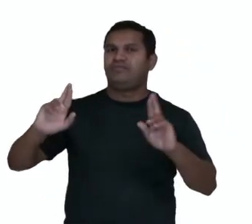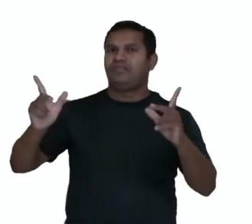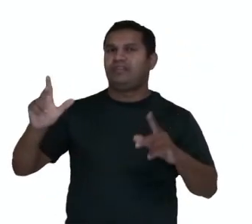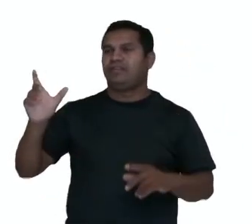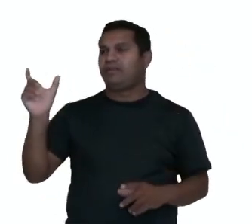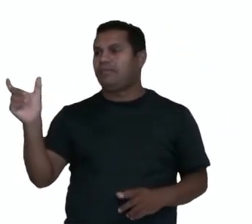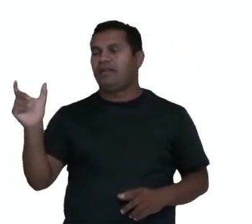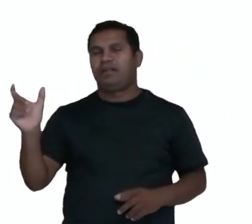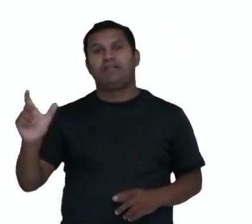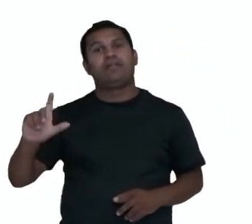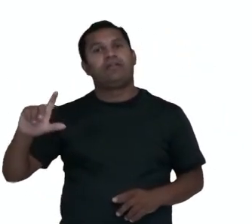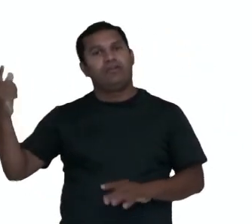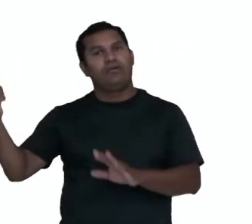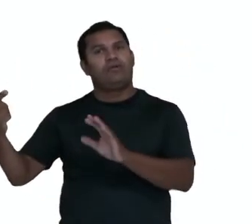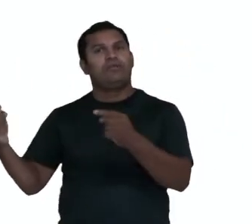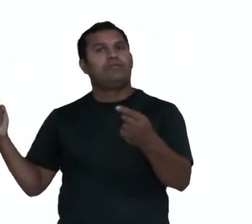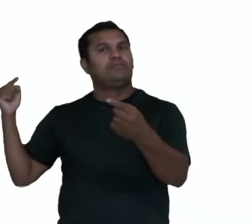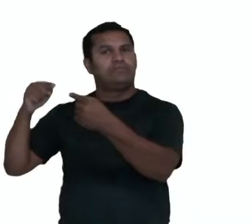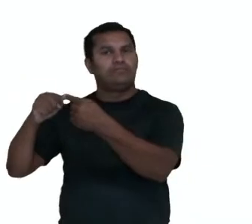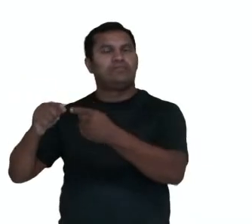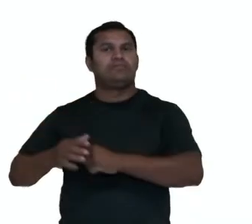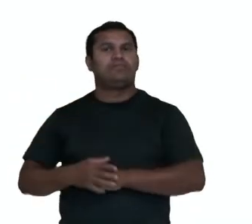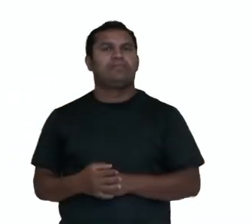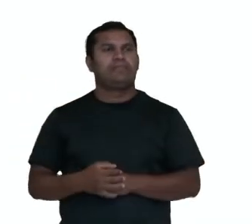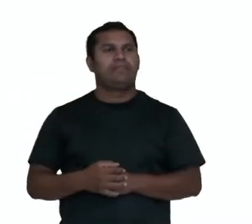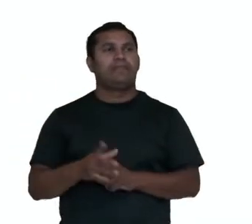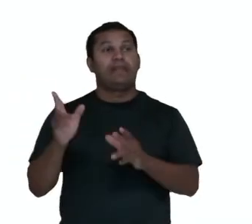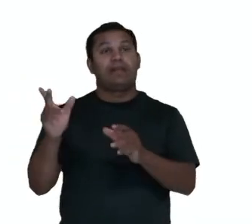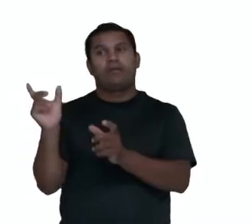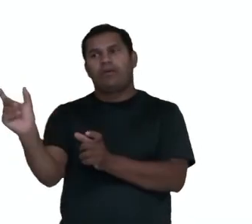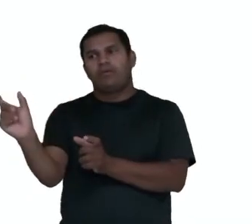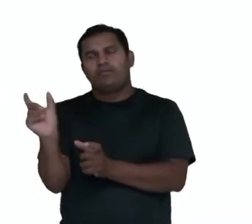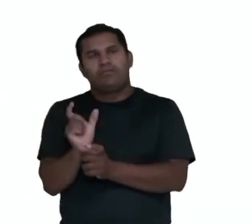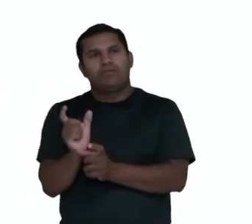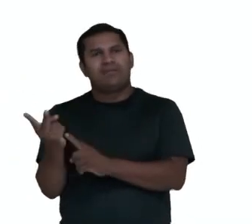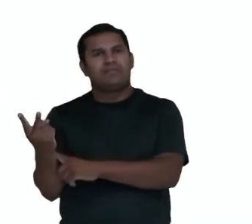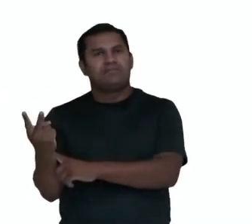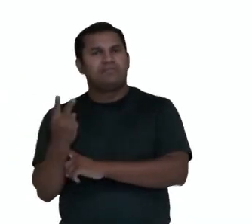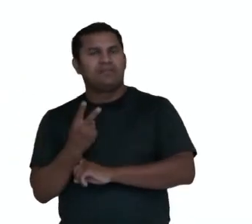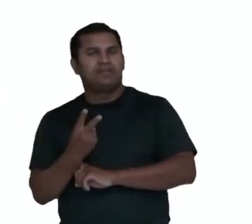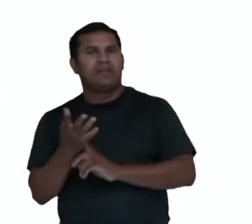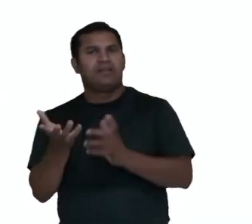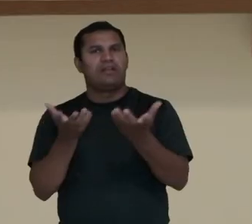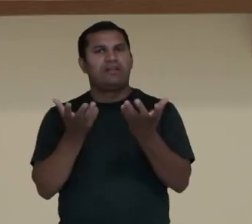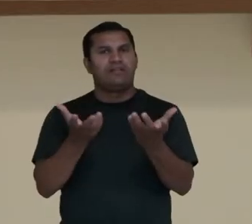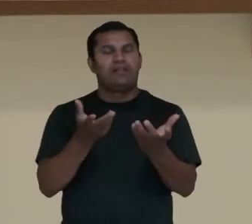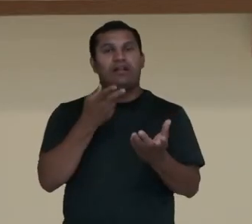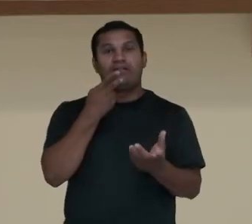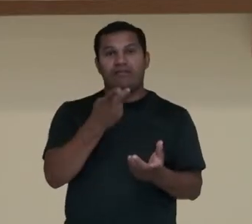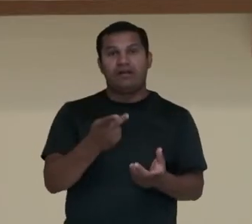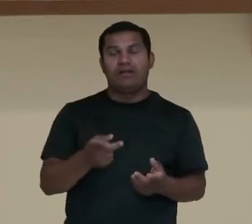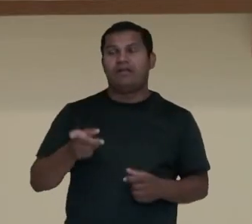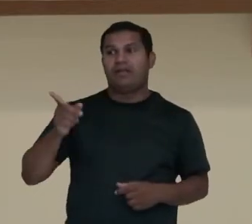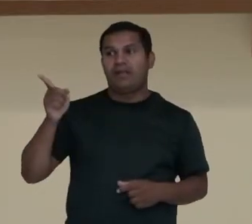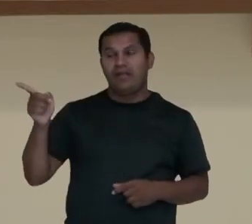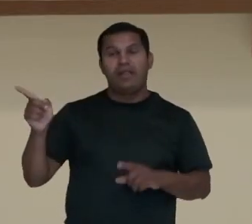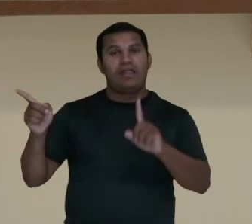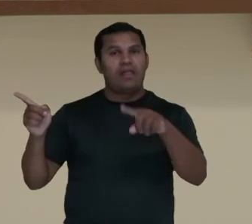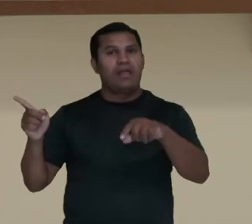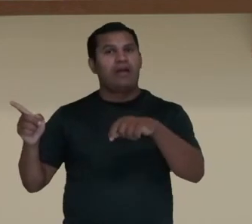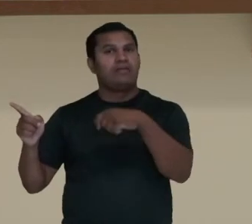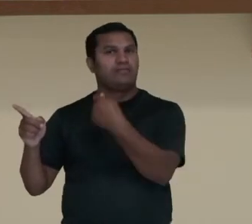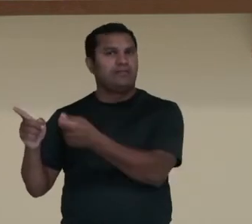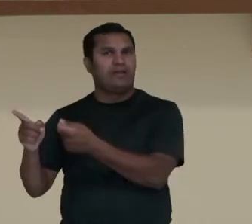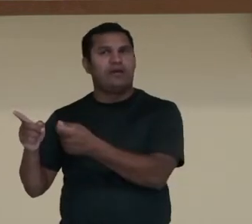sentido figurado é aquele sentido emprestado, é o querer dizer, como, por exemplo, João é o cabeça do grupo, que eu quero dizer que ele é